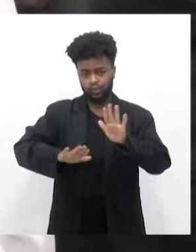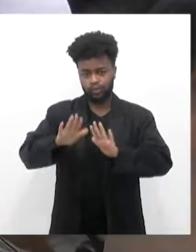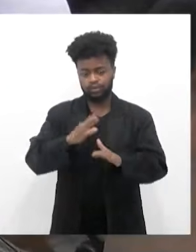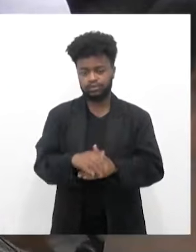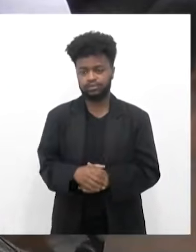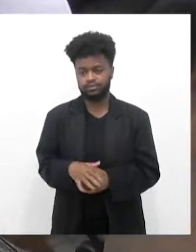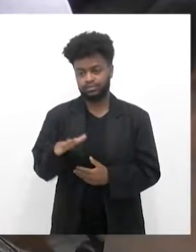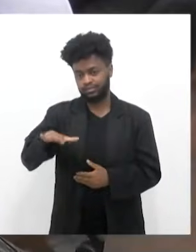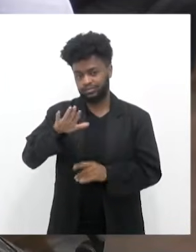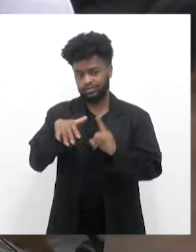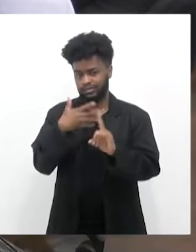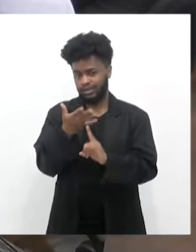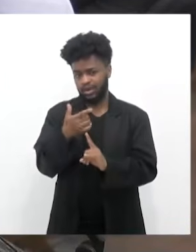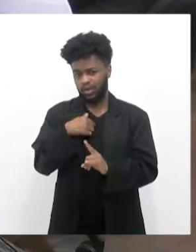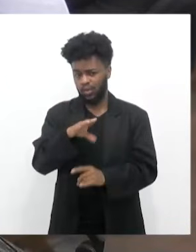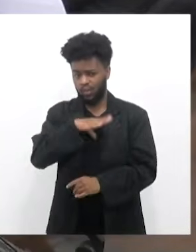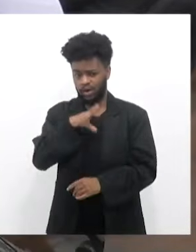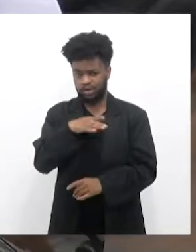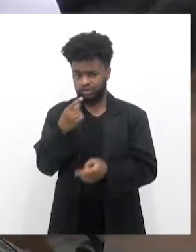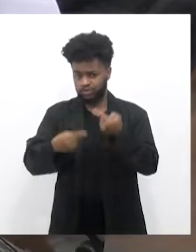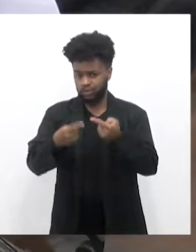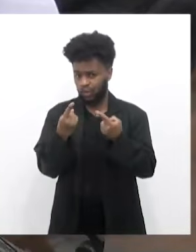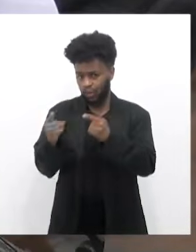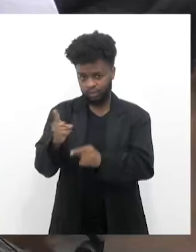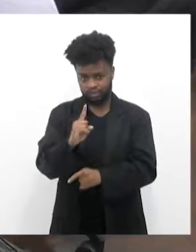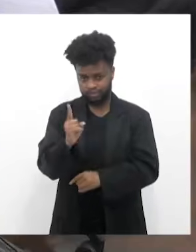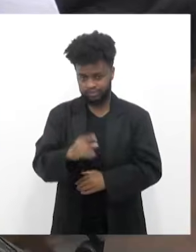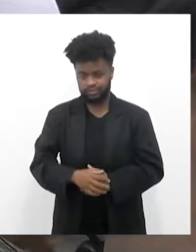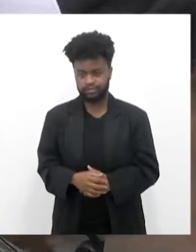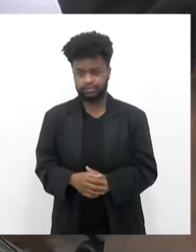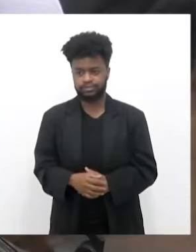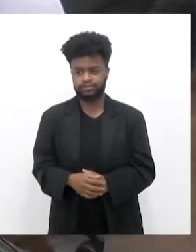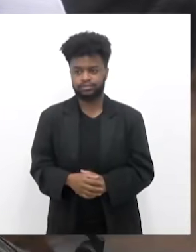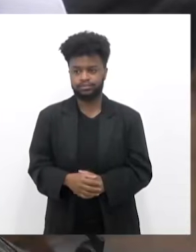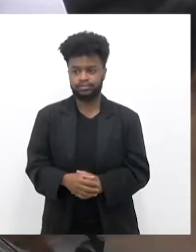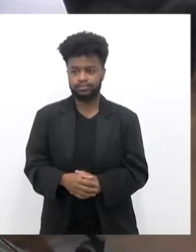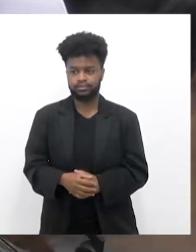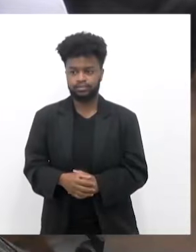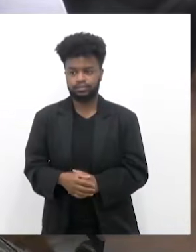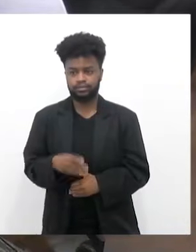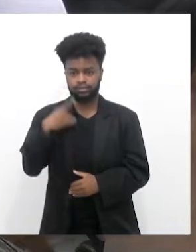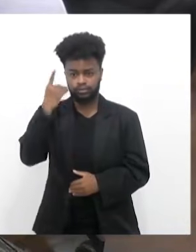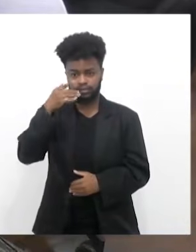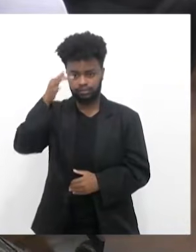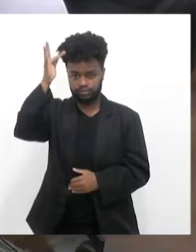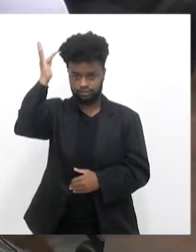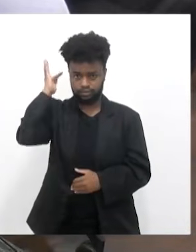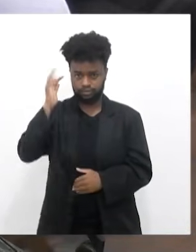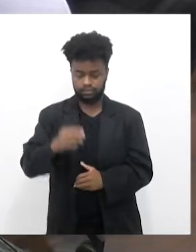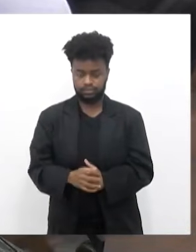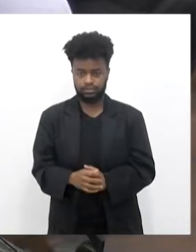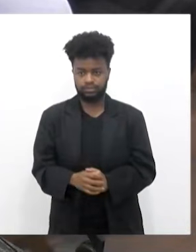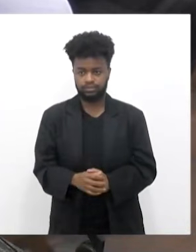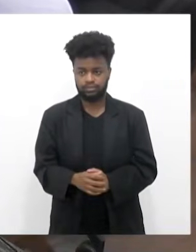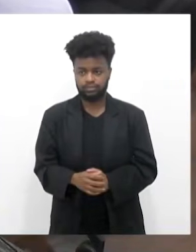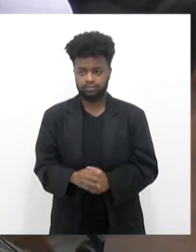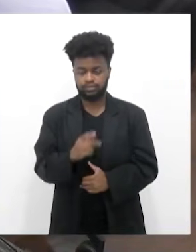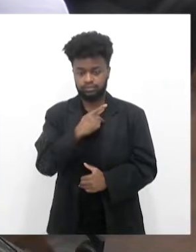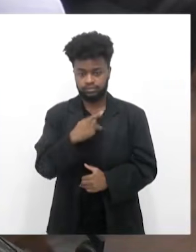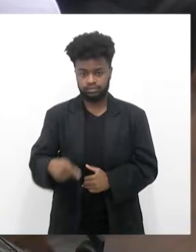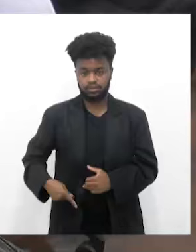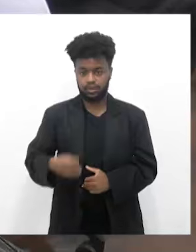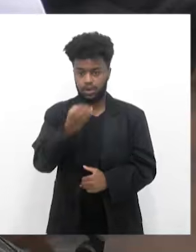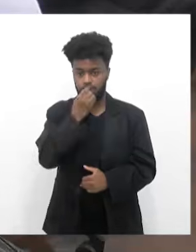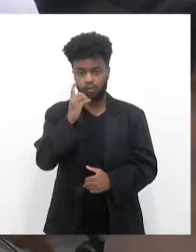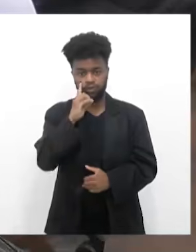área ambiental, não vou ousar discutir com Vossa Excelência, ministro. Deputado Fred Pacheco. Presidente, muito bom